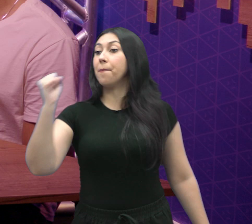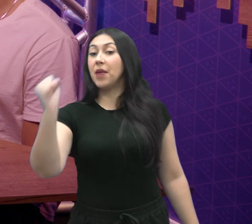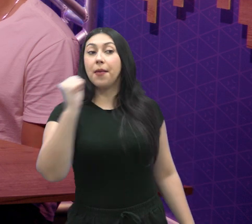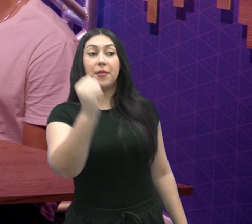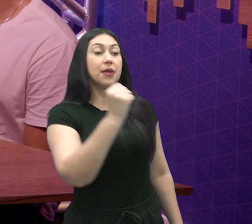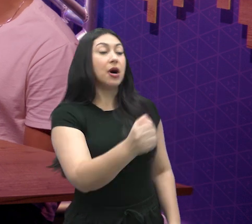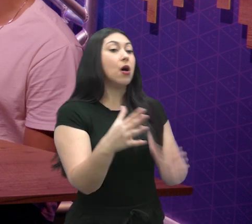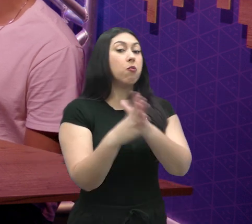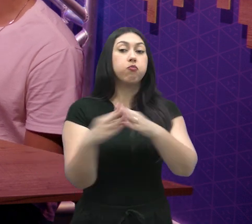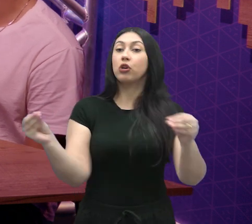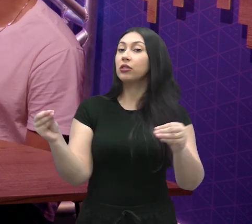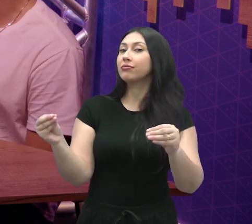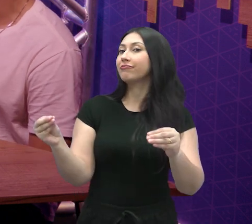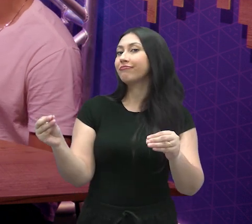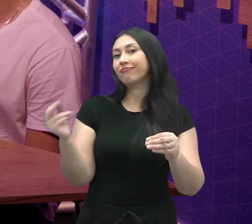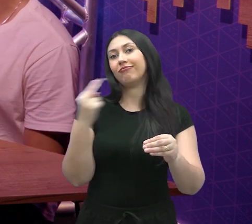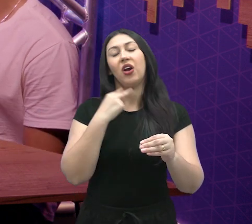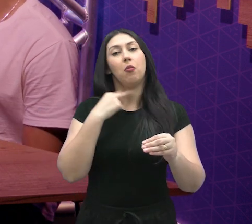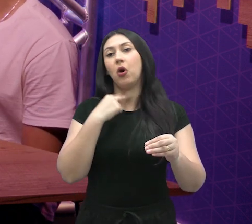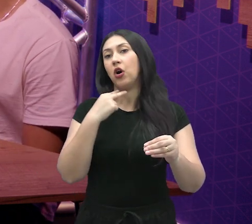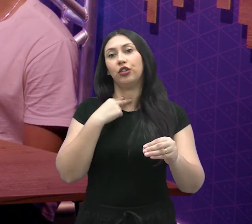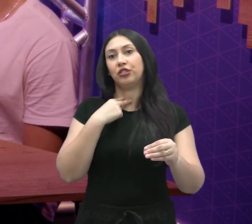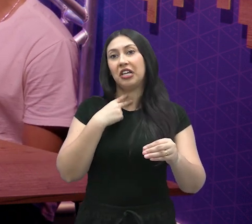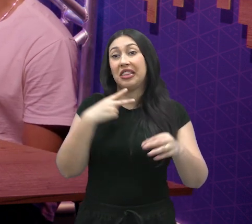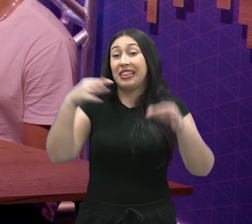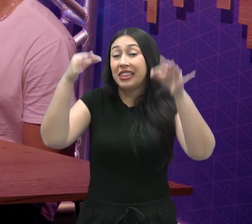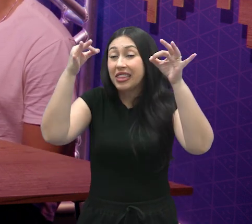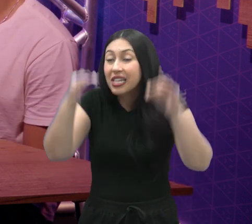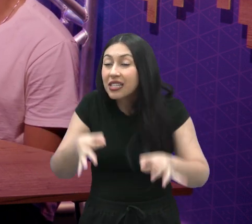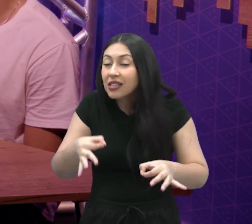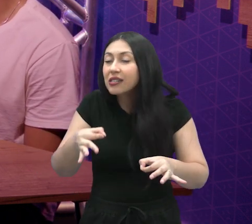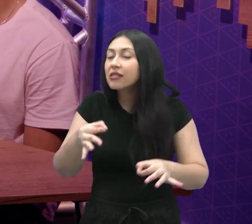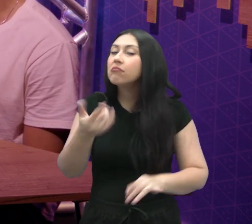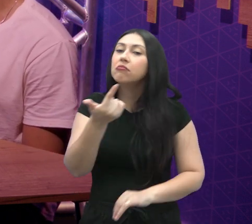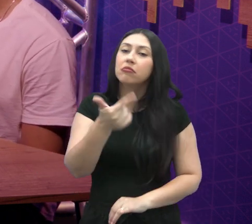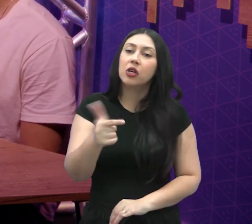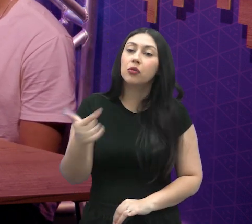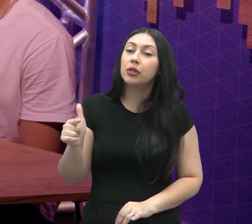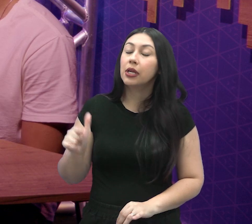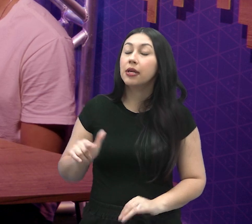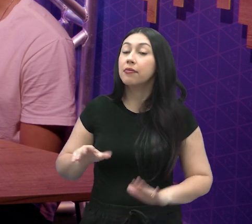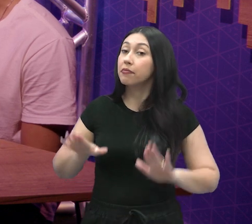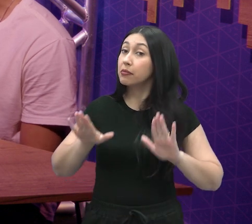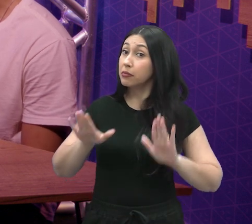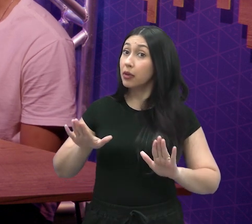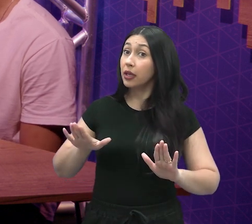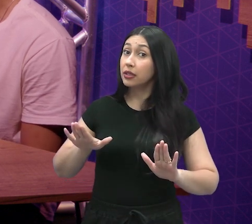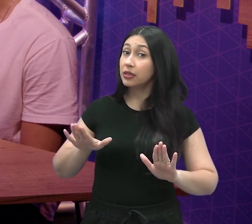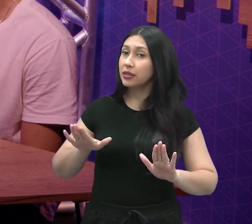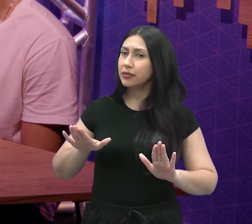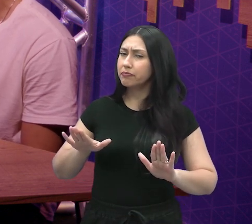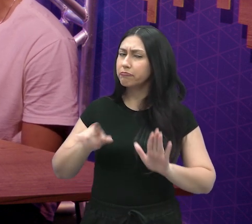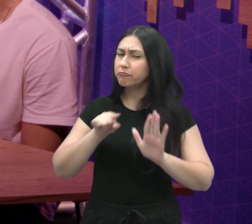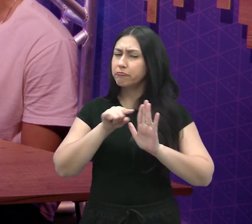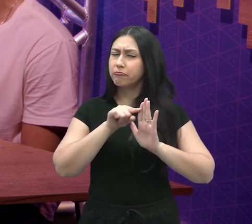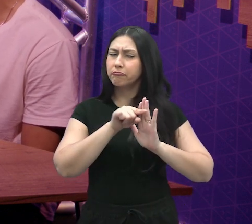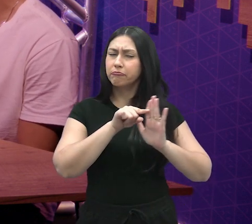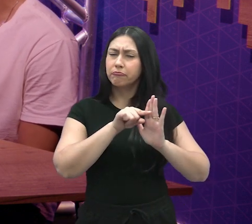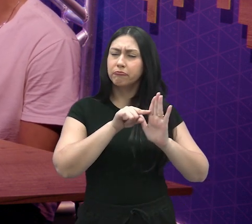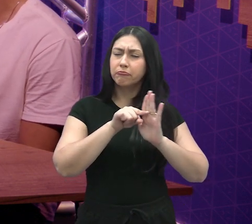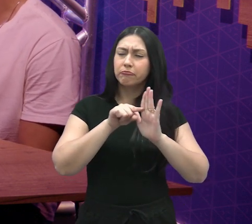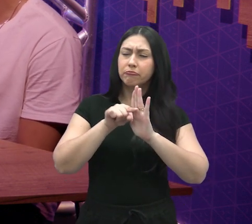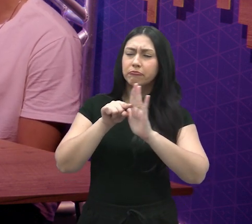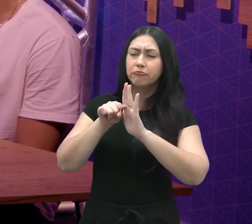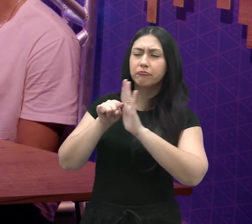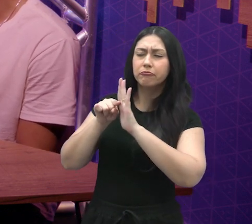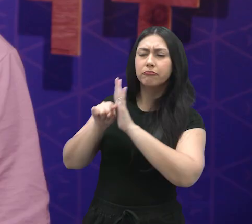matou todas essas outras espécies, porque a gente não tem nenhum registro histórico. Uhum. Porém, quando eles fazem as